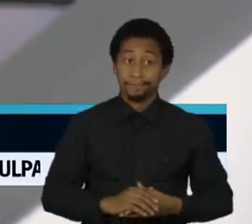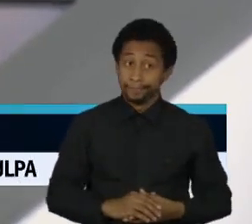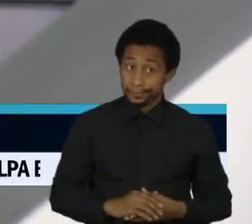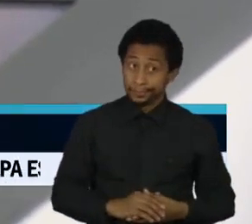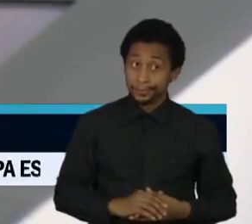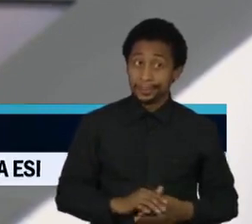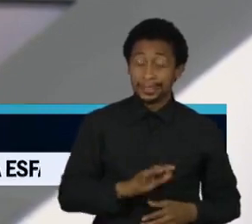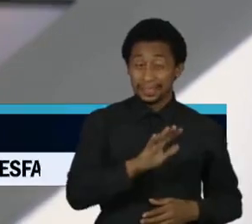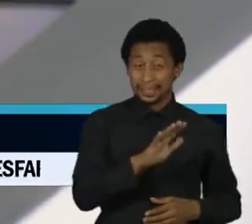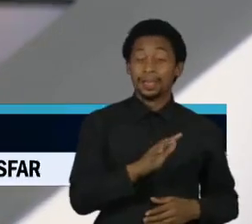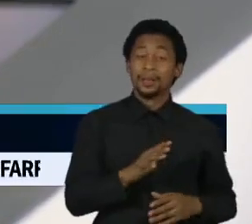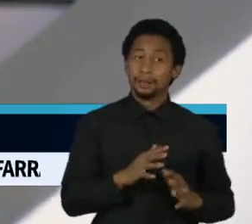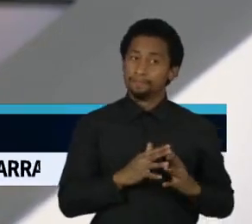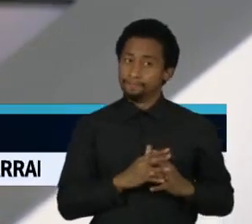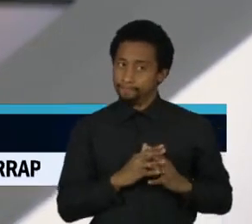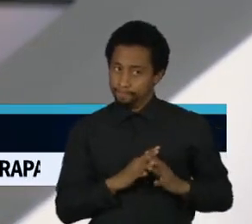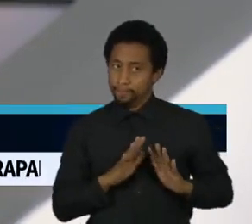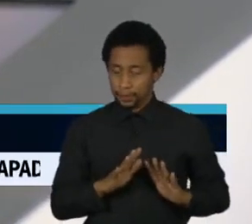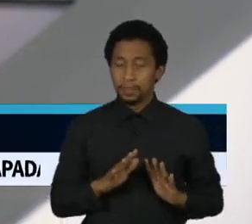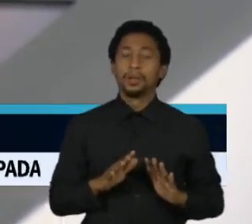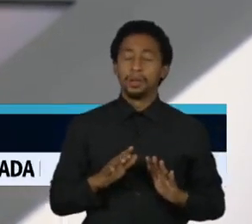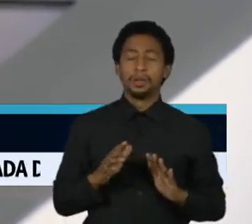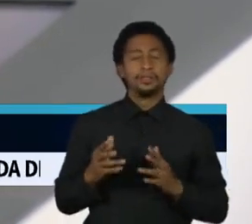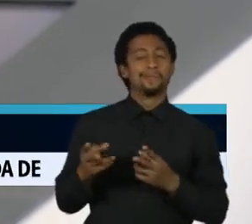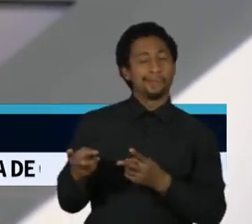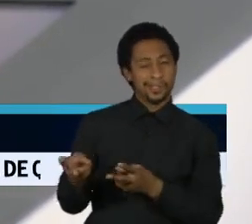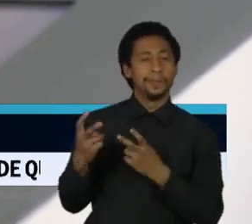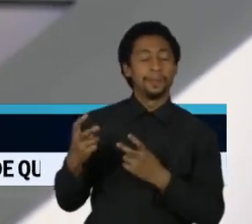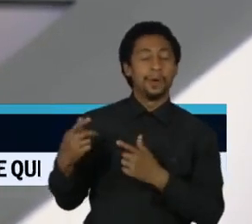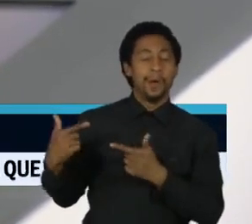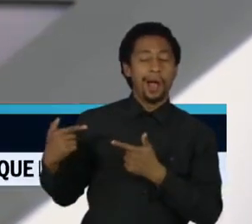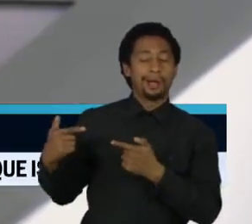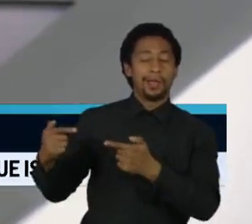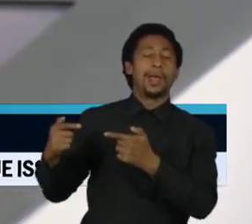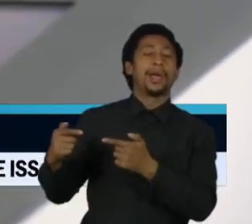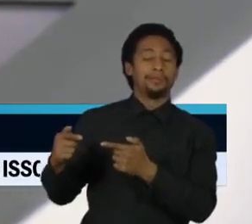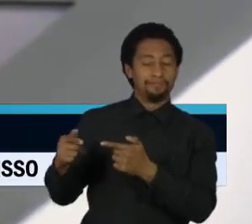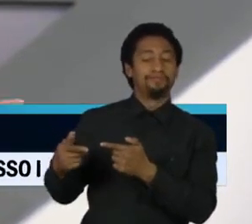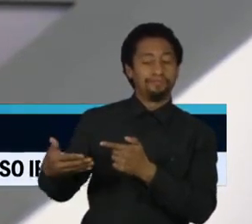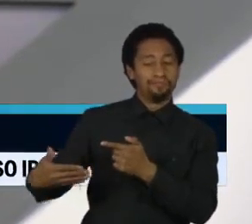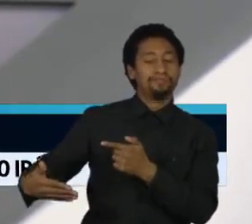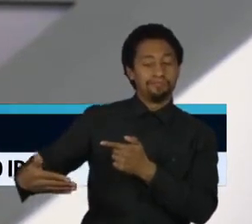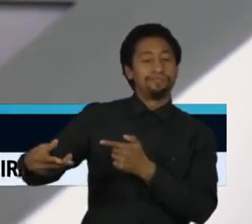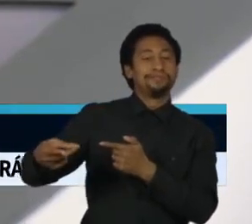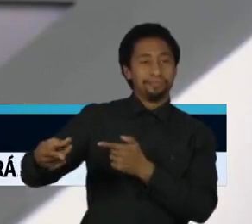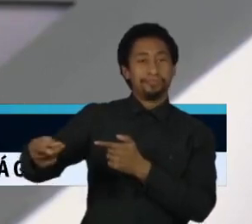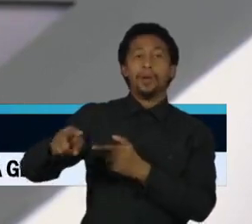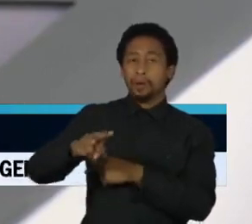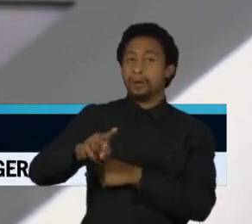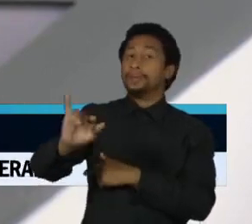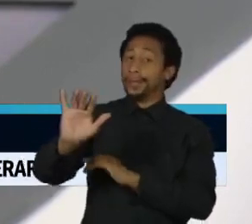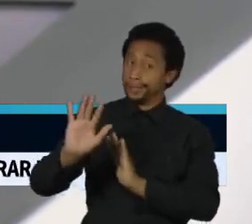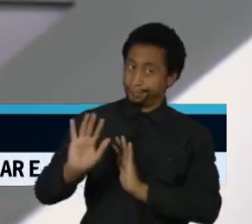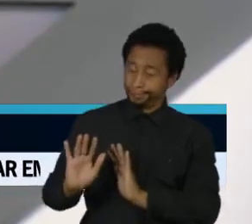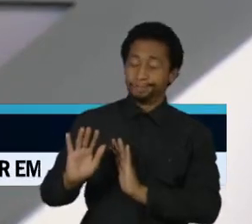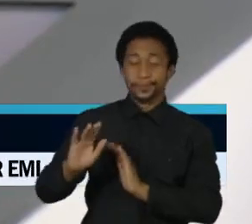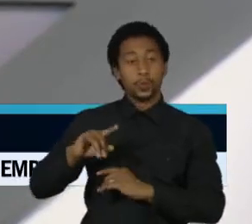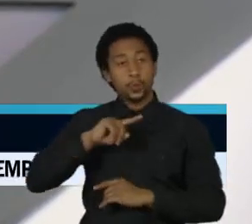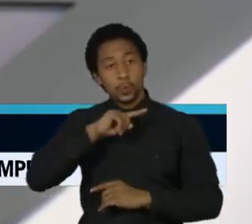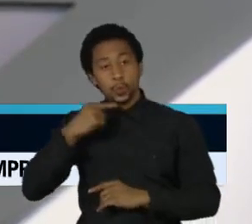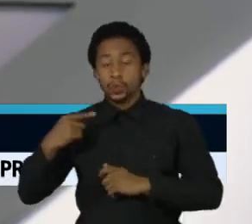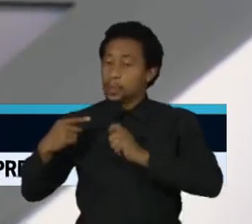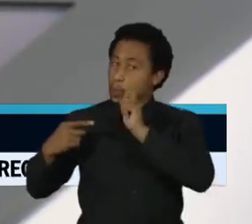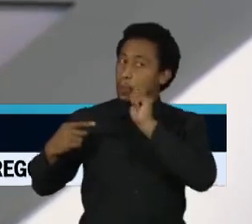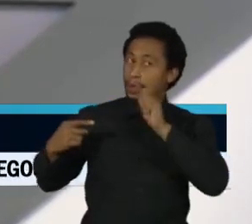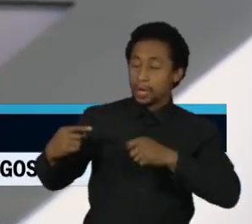consenso de que essa é um conflito prolongado, né? Essa guerra marcou